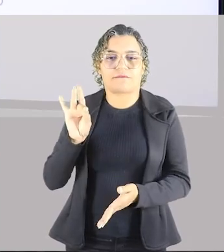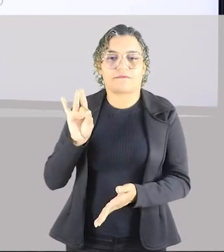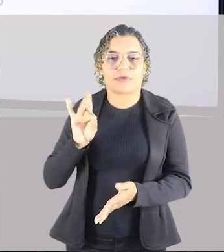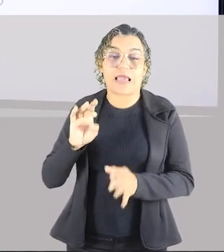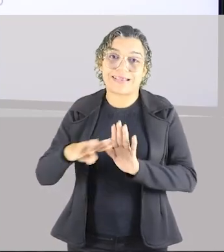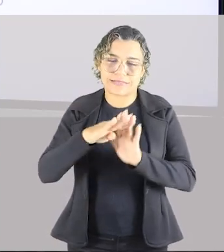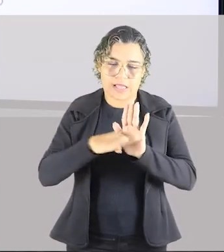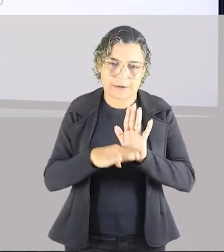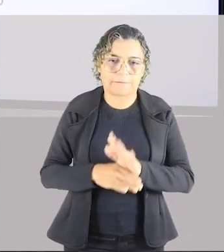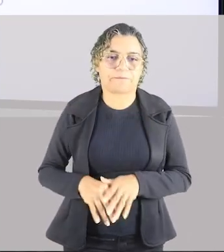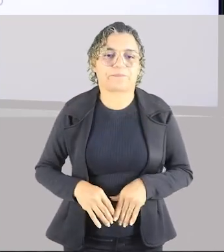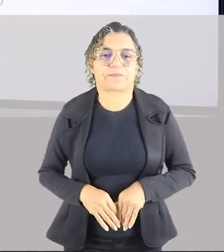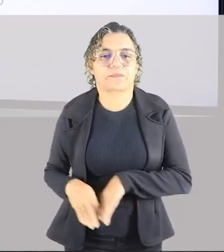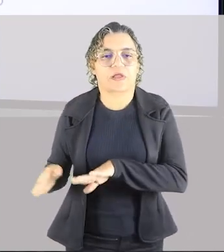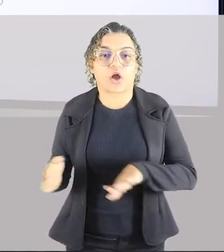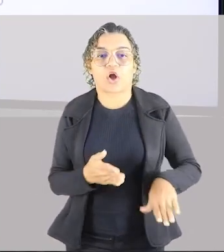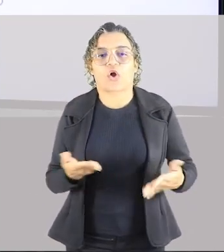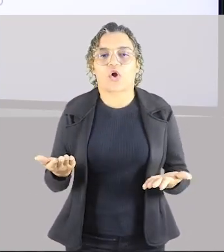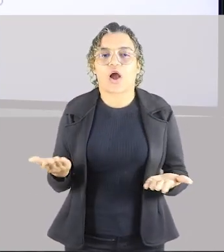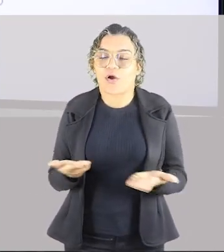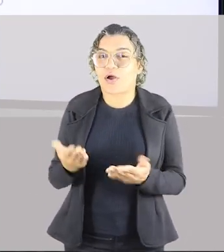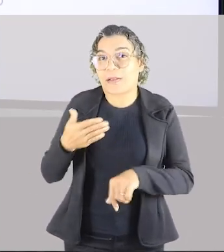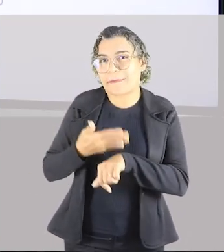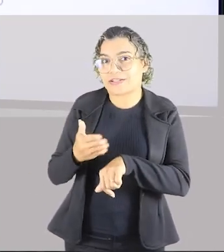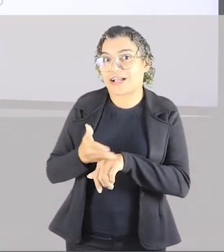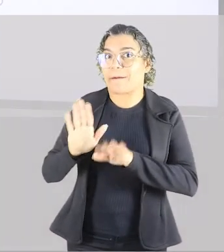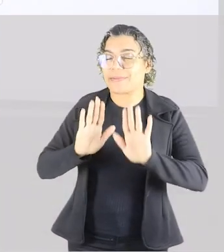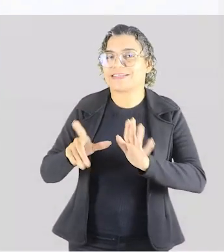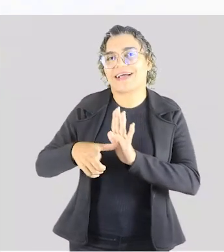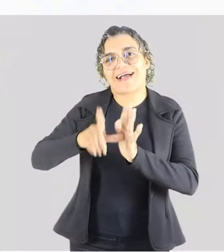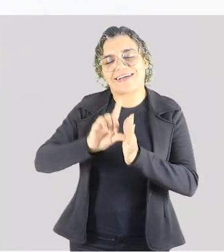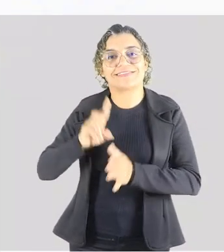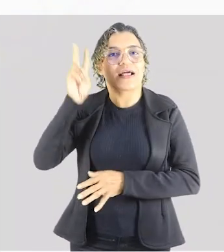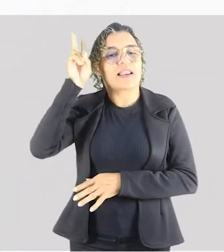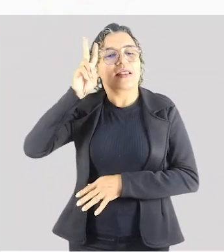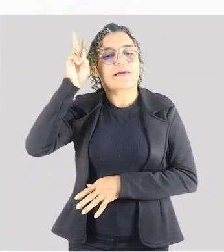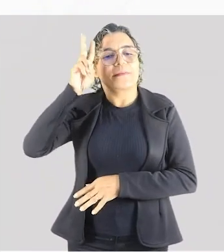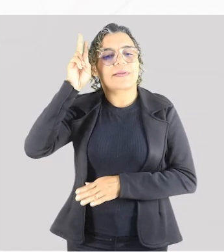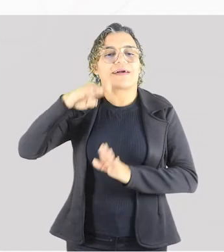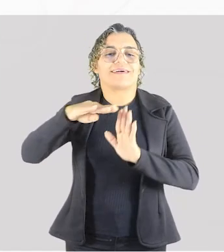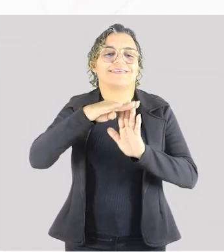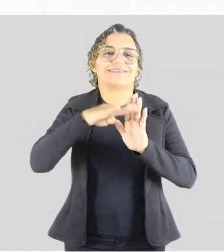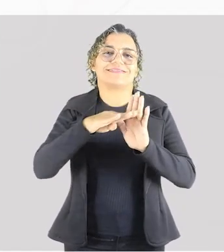Vamos. Vamos praticar, mas antes de tudo, vamos relembrar